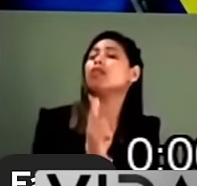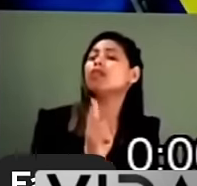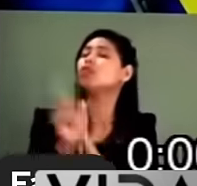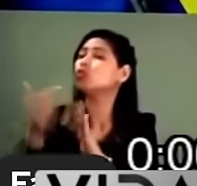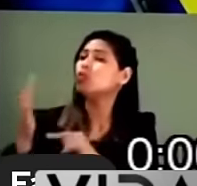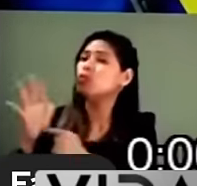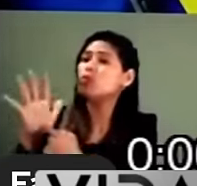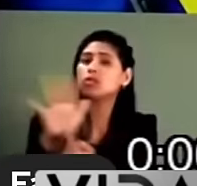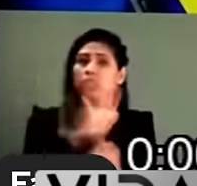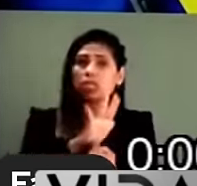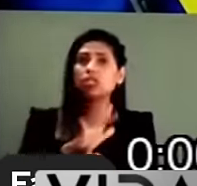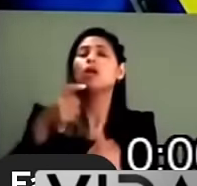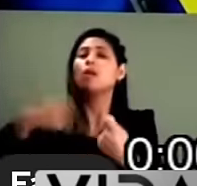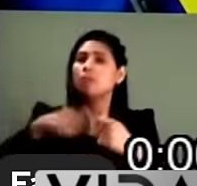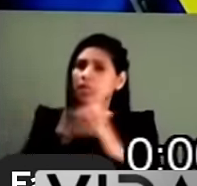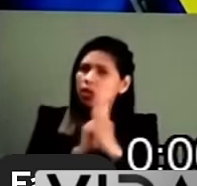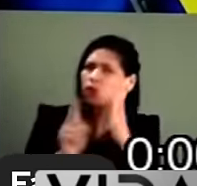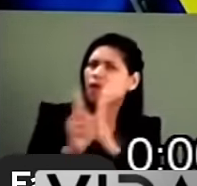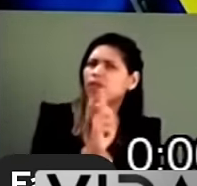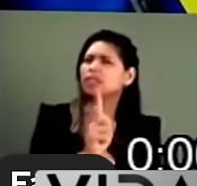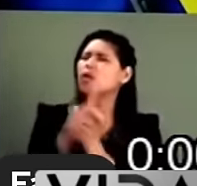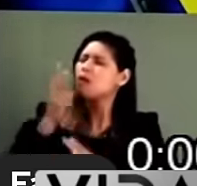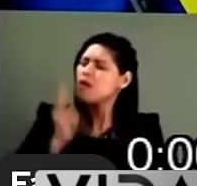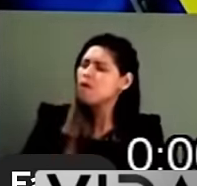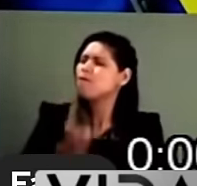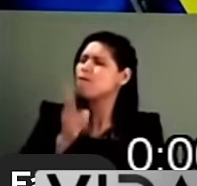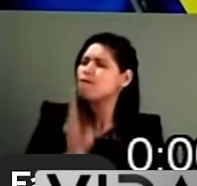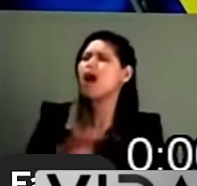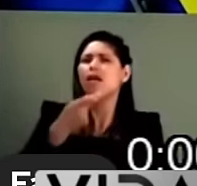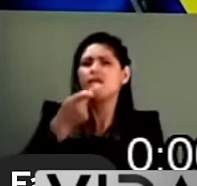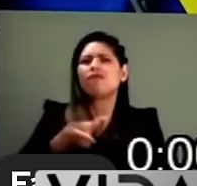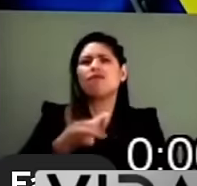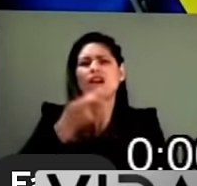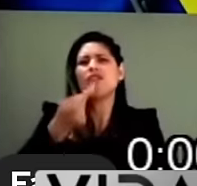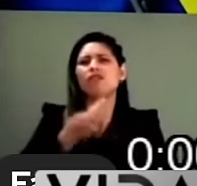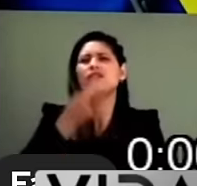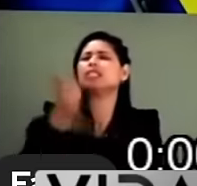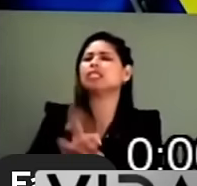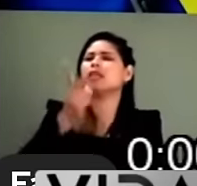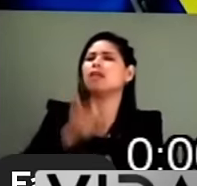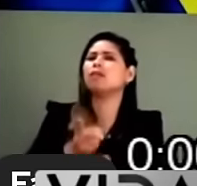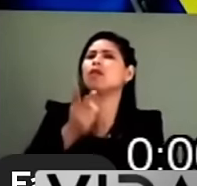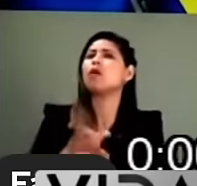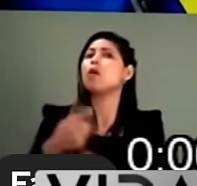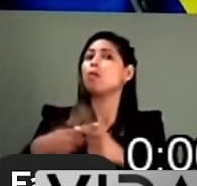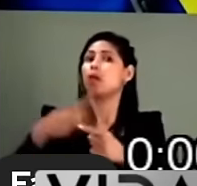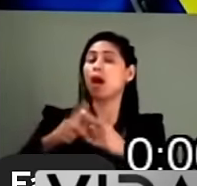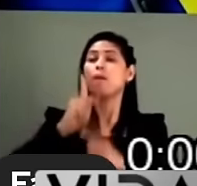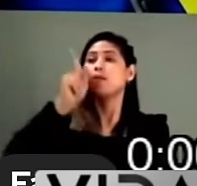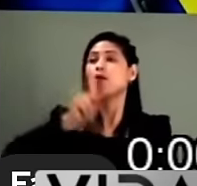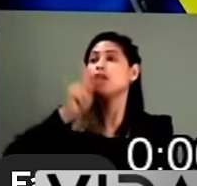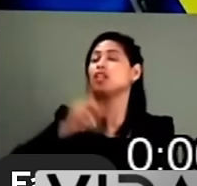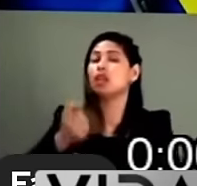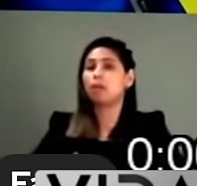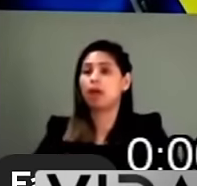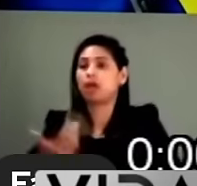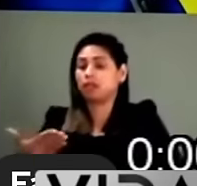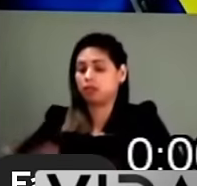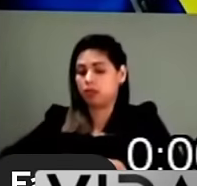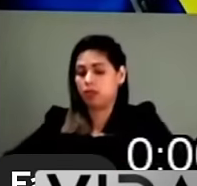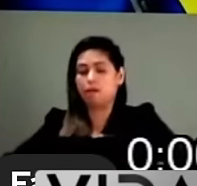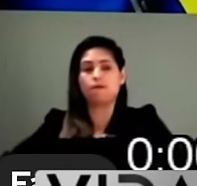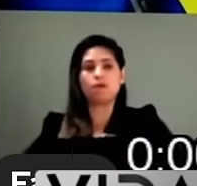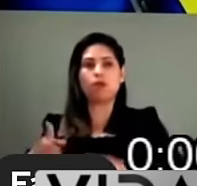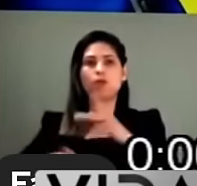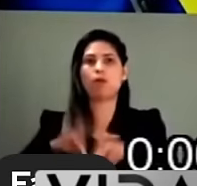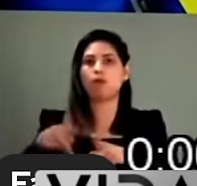A prioridade tem que ser o povo. Eu descanso de falar isso aqui. Né? A política, gente, é para servir seu povo. Né? O povo serviu o político, mas